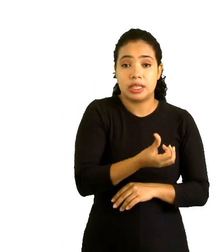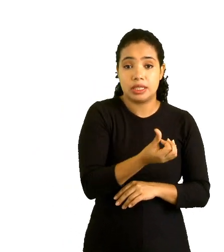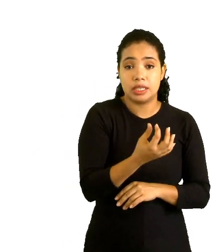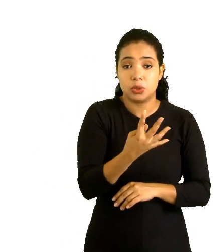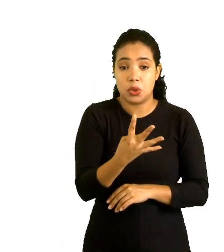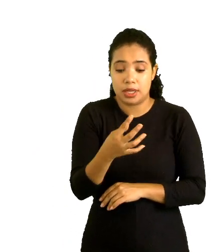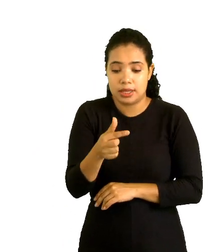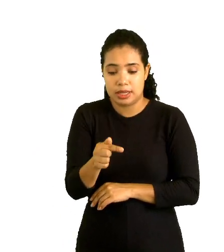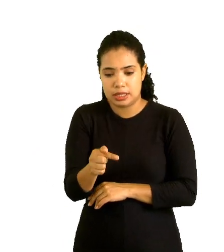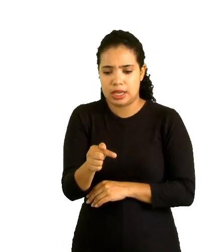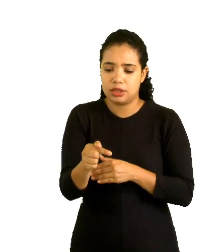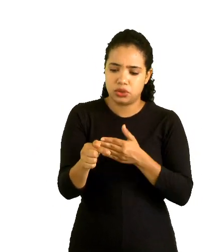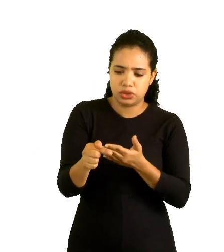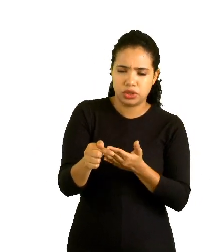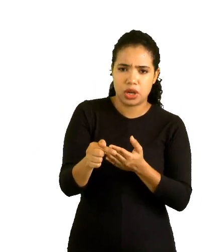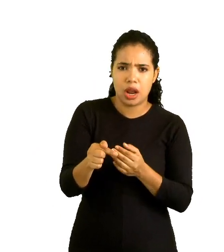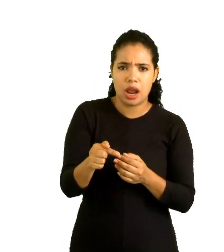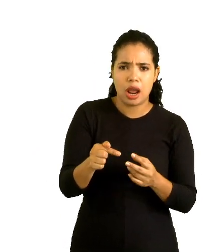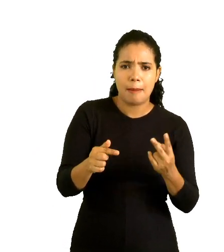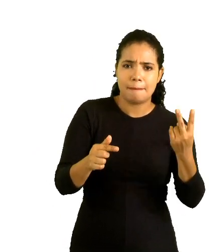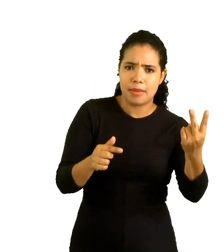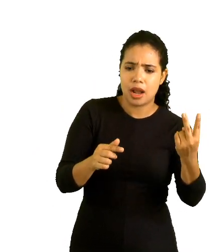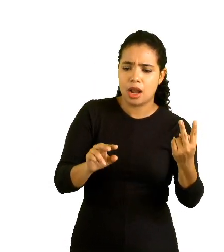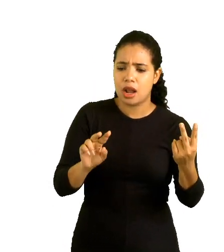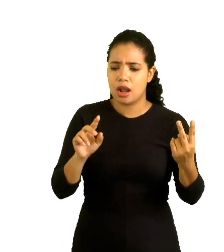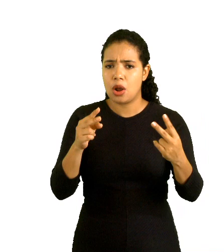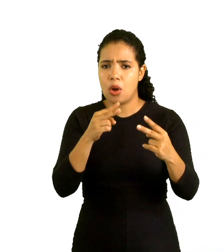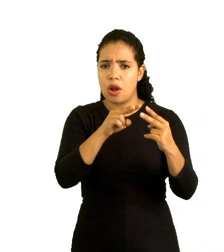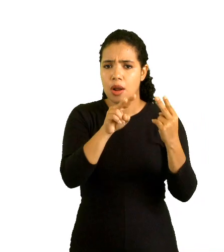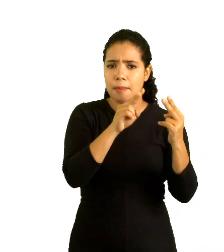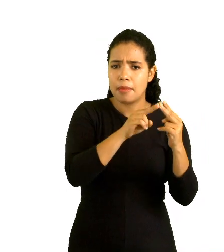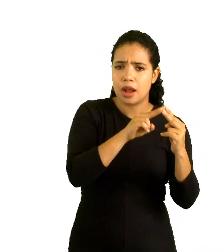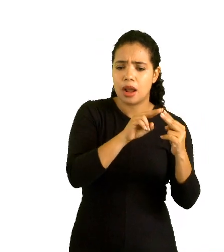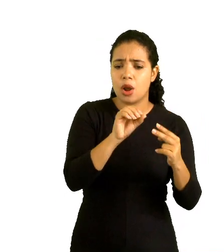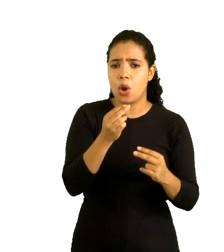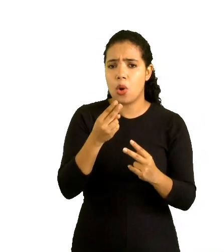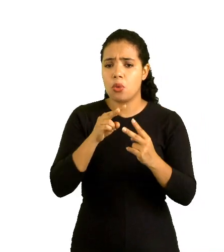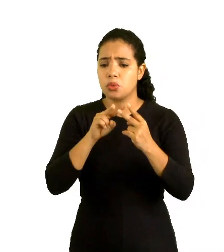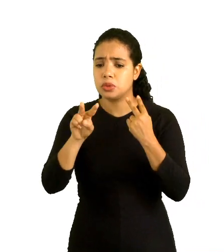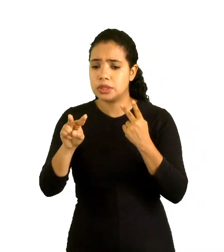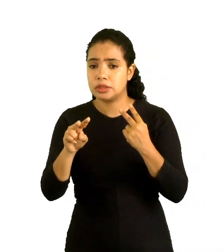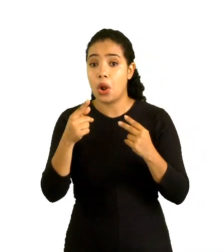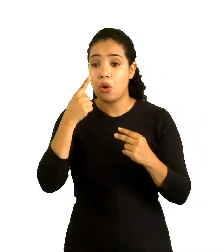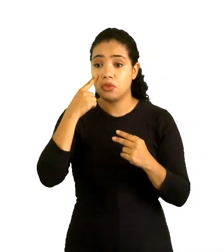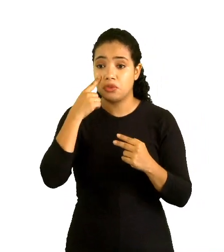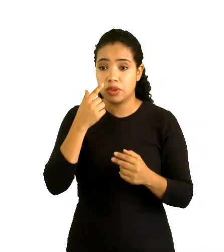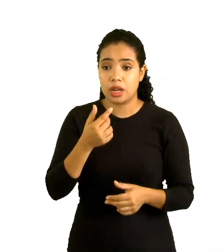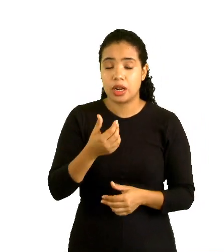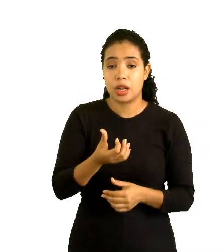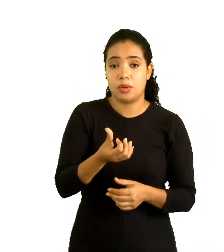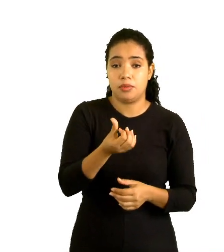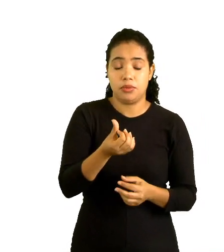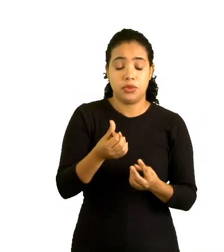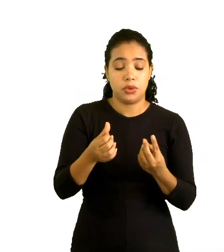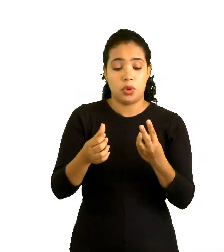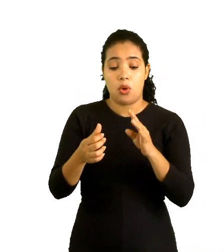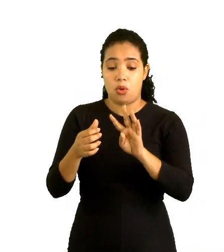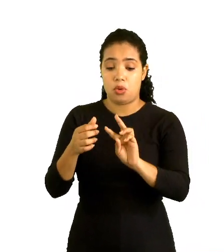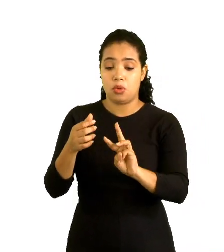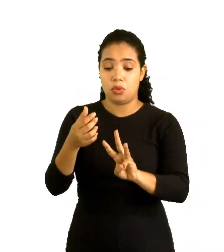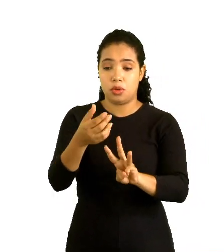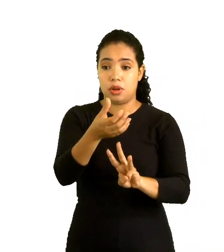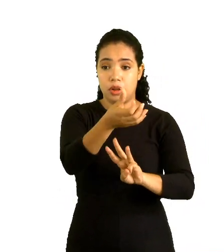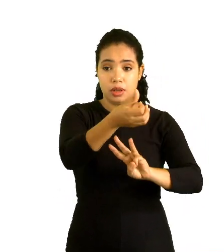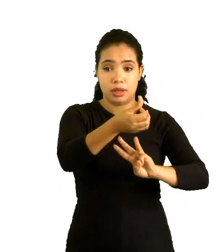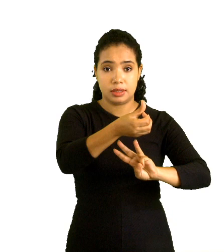647, ele é um número par ou ele é um número ímpar? Aí eu vou contar, ó. Unidade, dezena e centena.